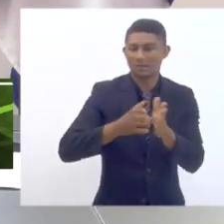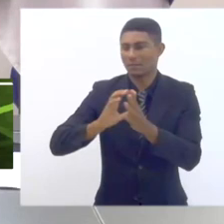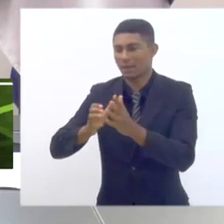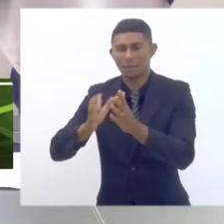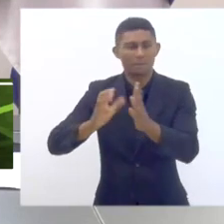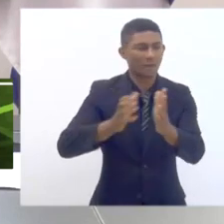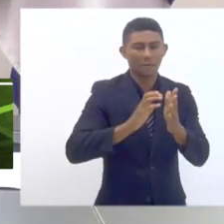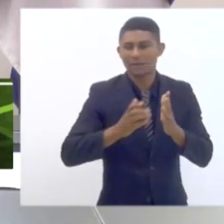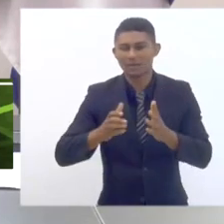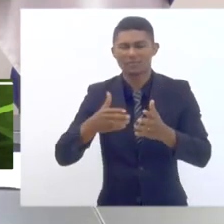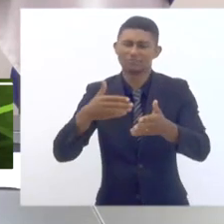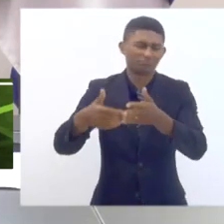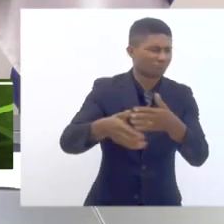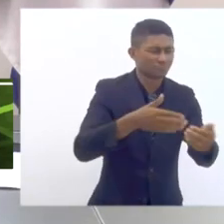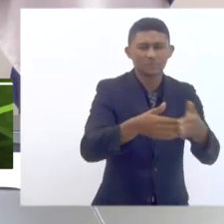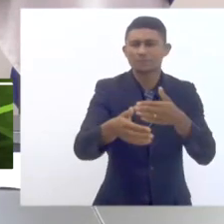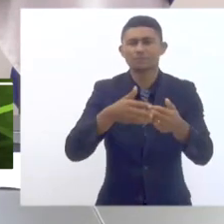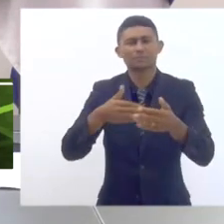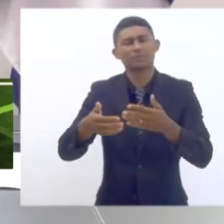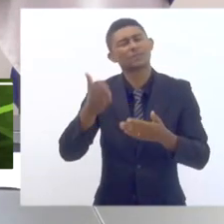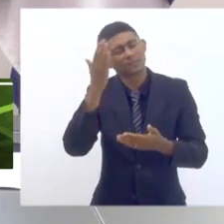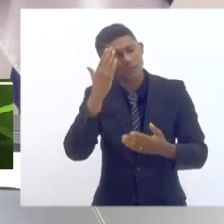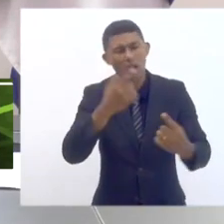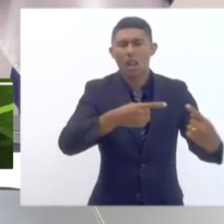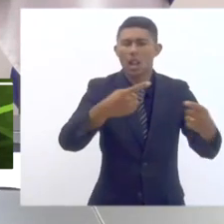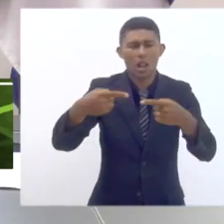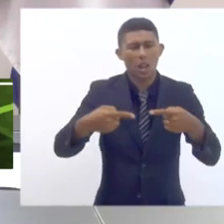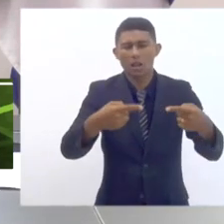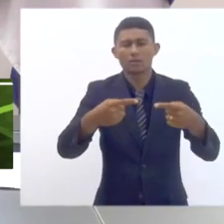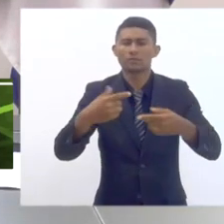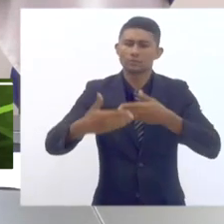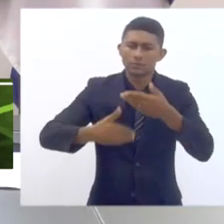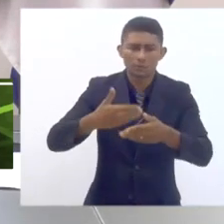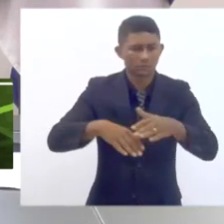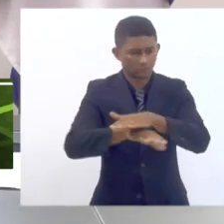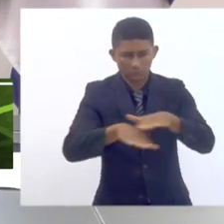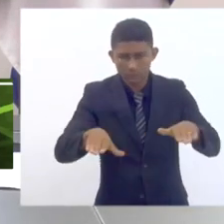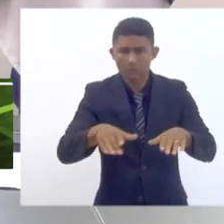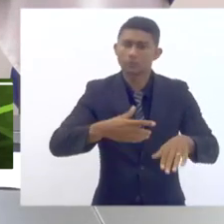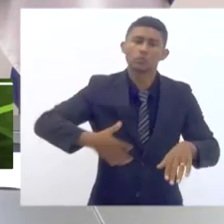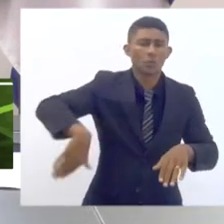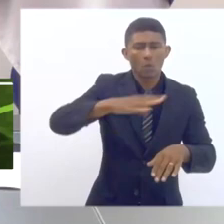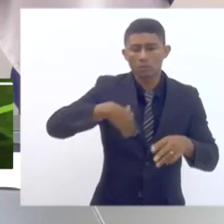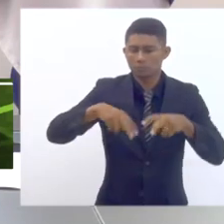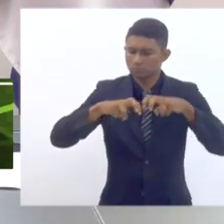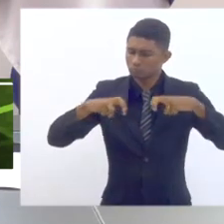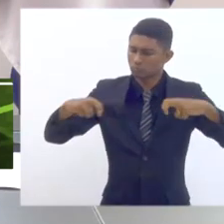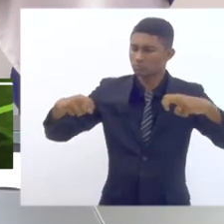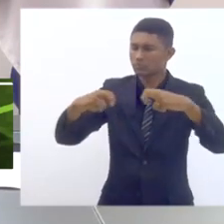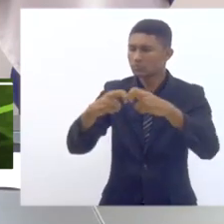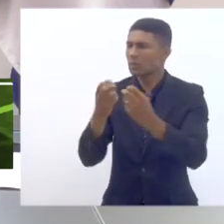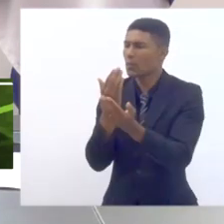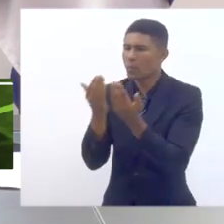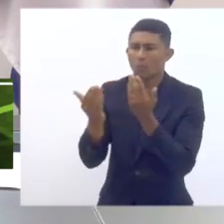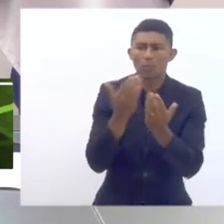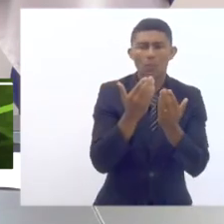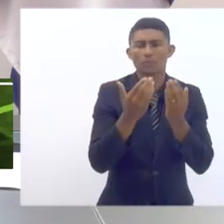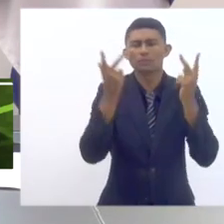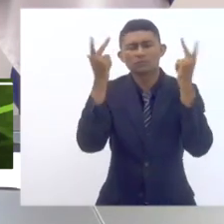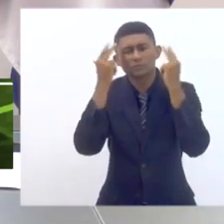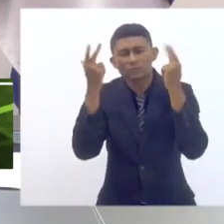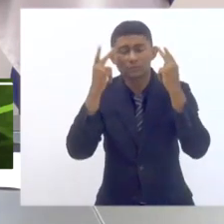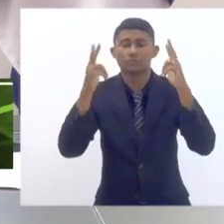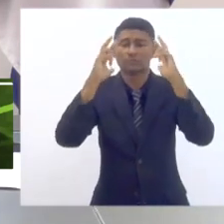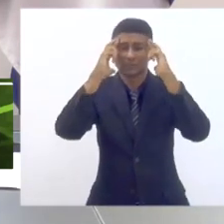diverge, né, mas acabou o jogo, todo mundo se abraça, todo mundo senta na mesma mesa para almoçar, para brincar, e o respeito ele tem